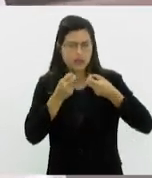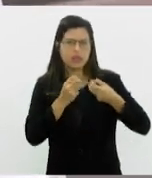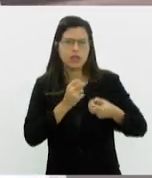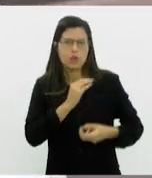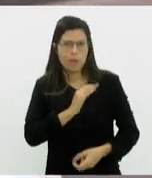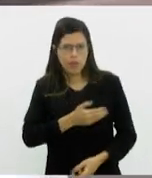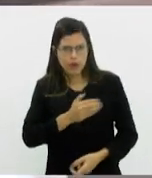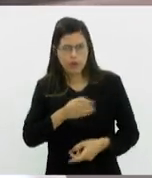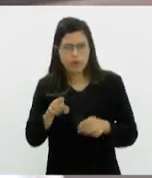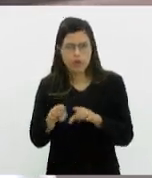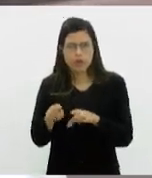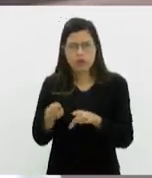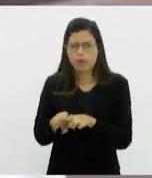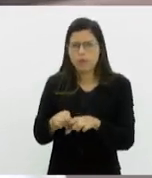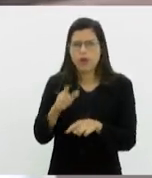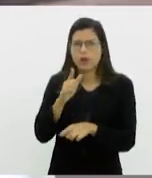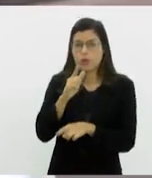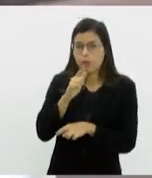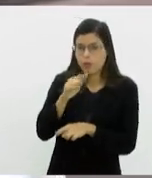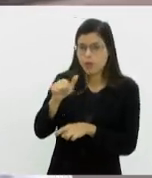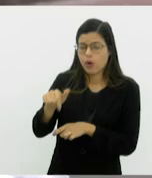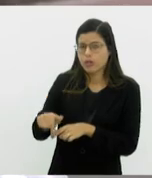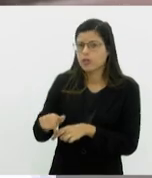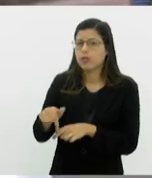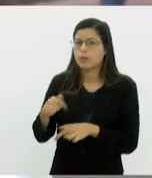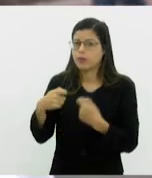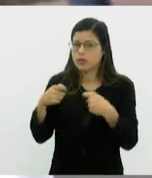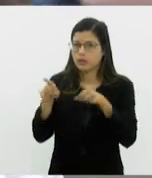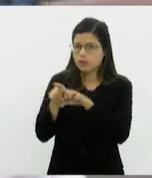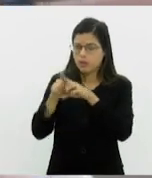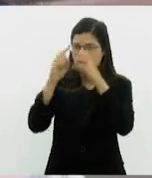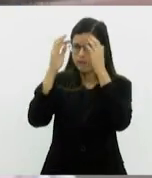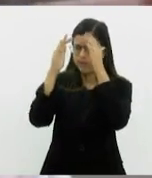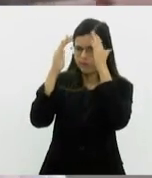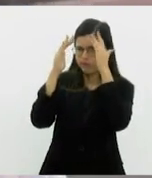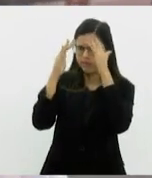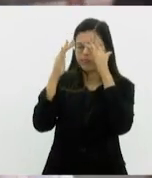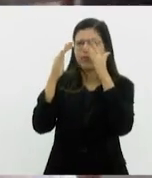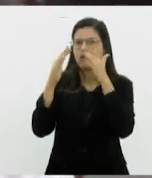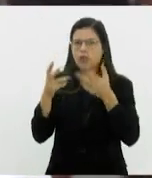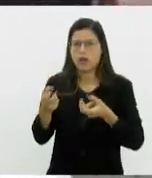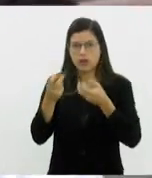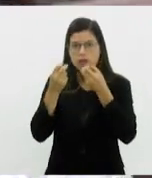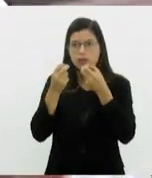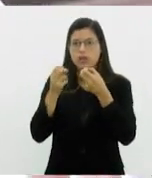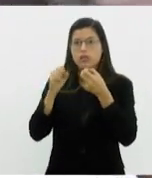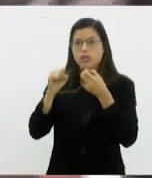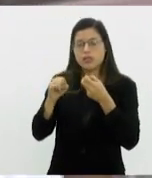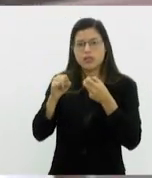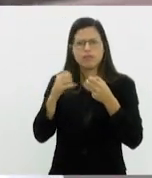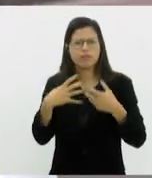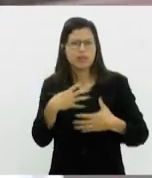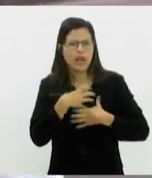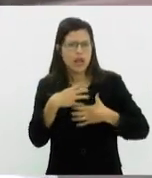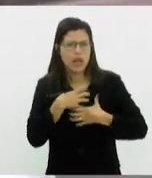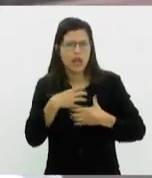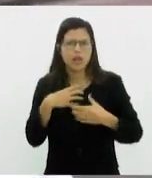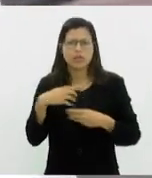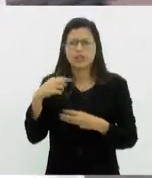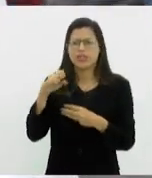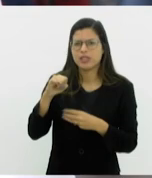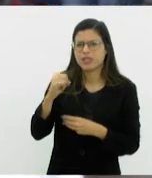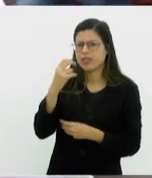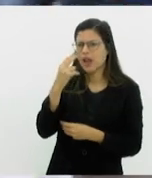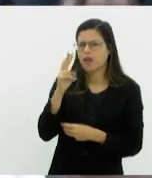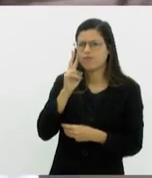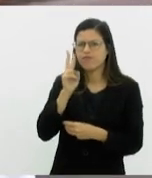próstata, né? A gente tem que fazer a campanha também para o tumor cerebral. Você sente algo, a tua visão mudou a periferia, você está esbarrando nas coisas, você perdeu